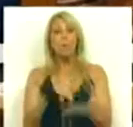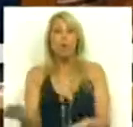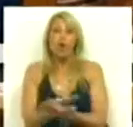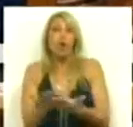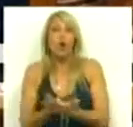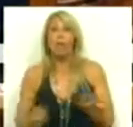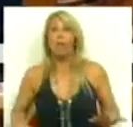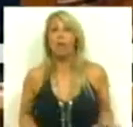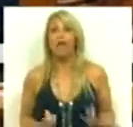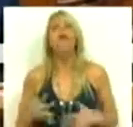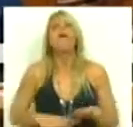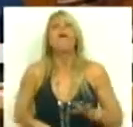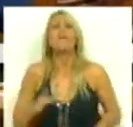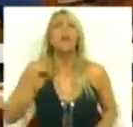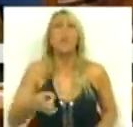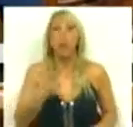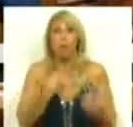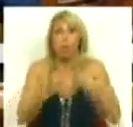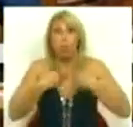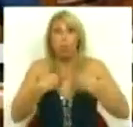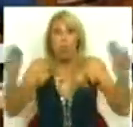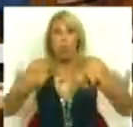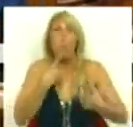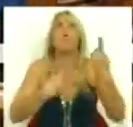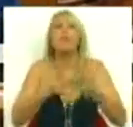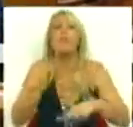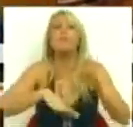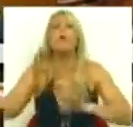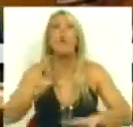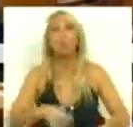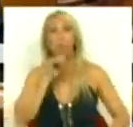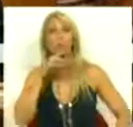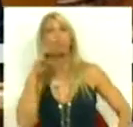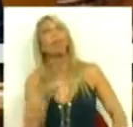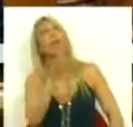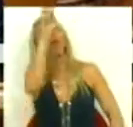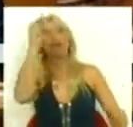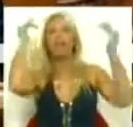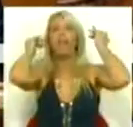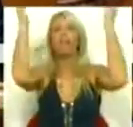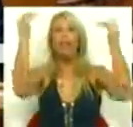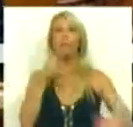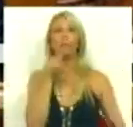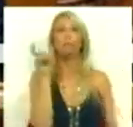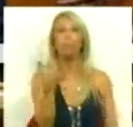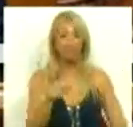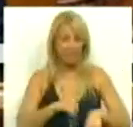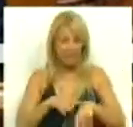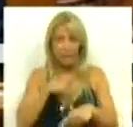Economia. Fazendo o quê? Pergunto eu. Provavelmente olhando para o teto, dando a palavra, contando o tempo de